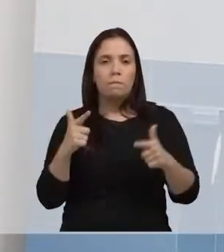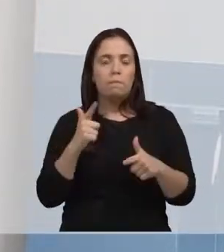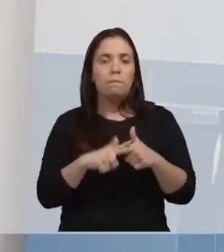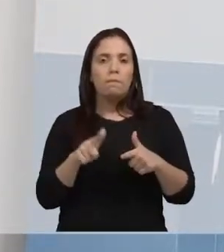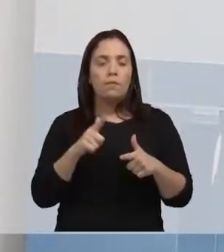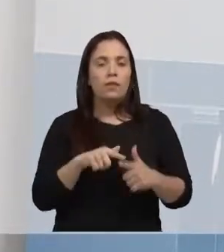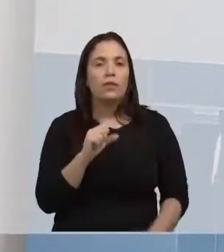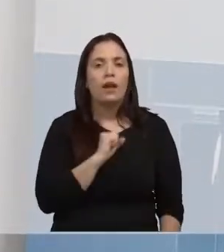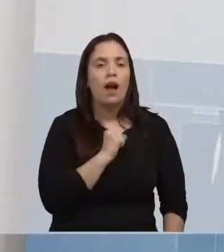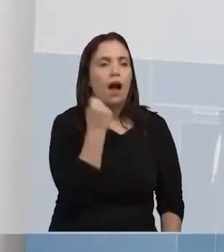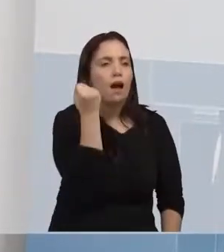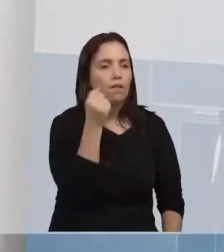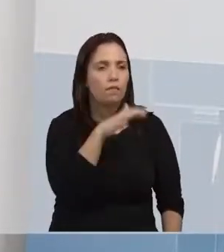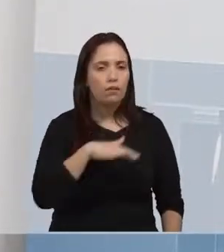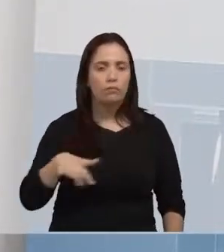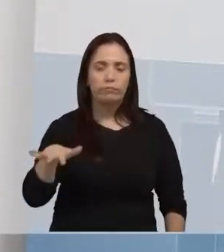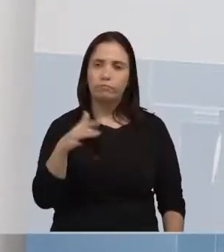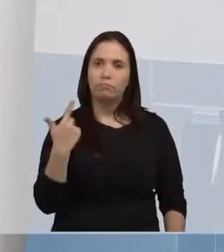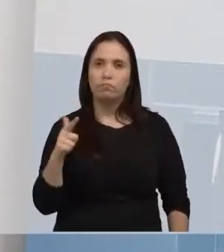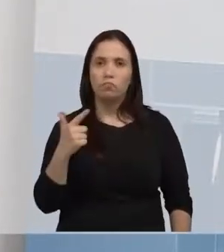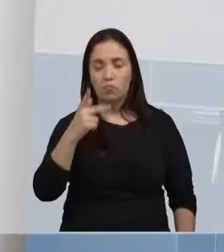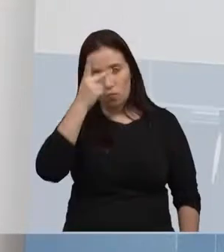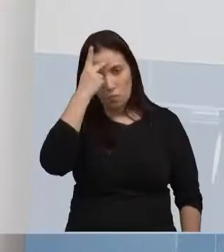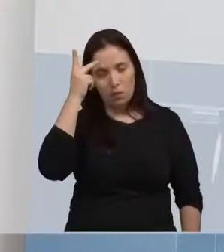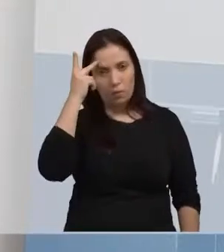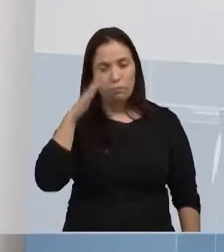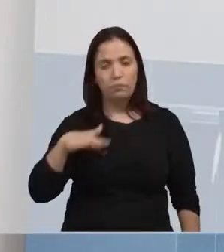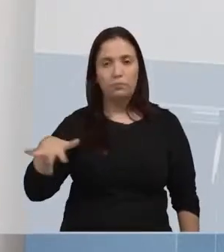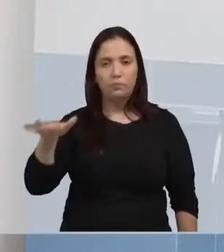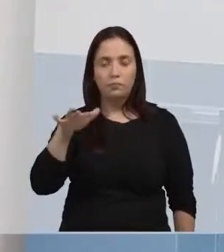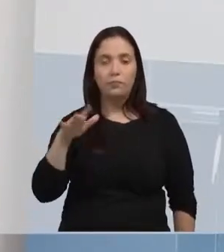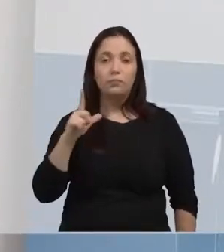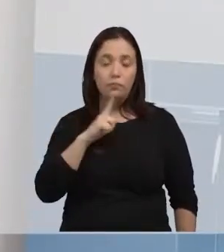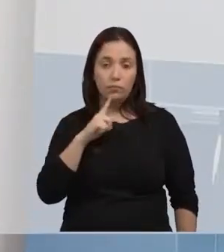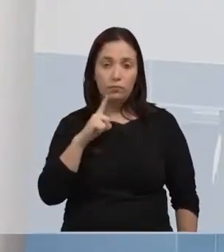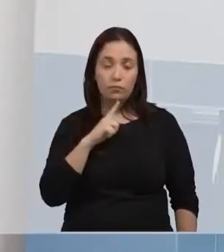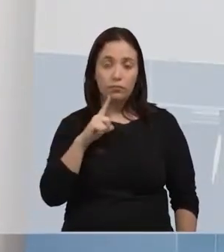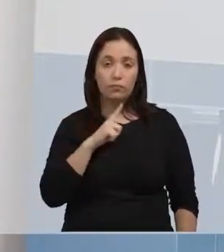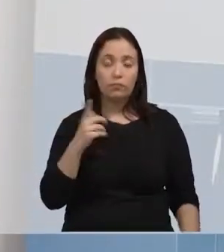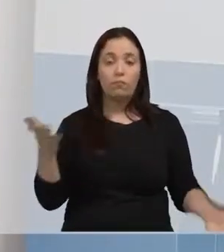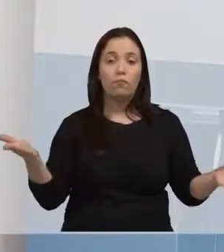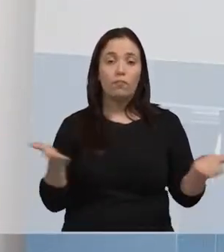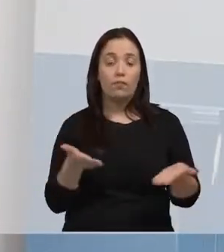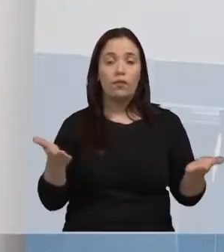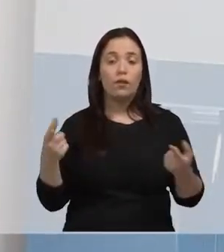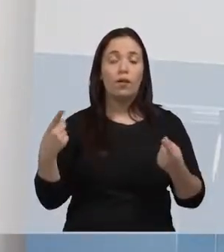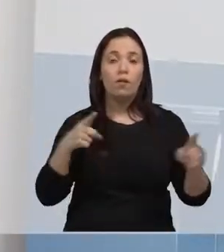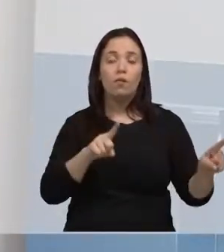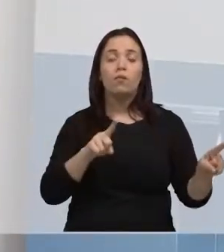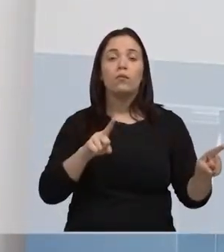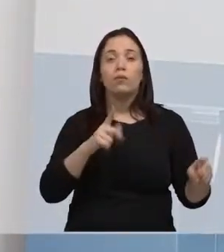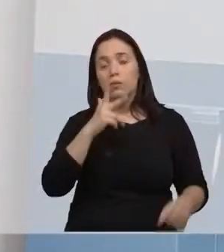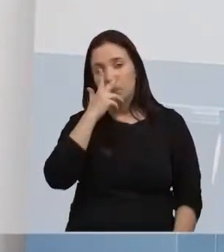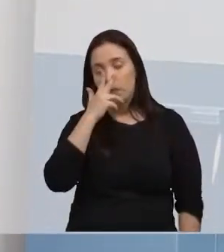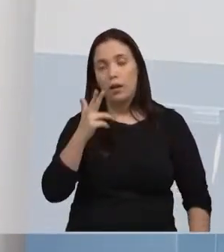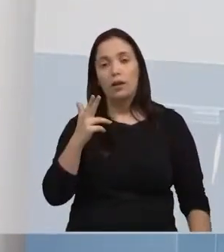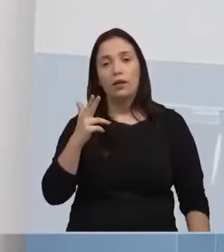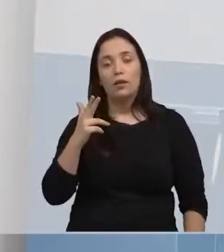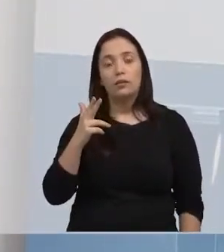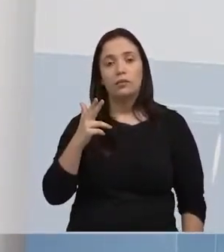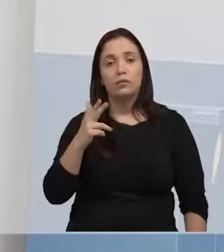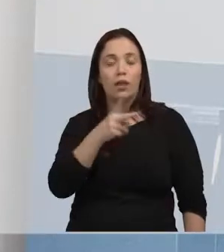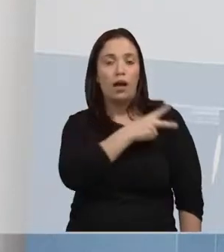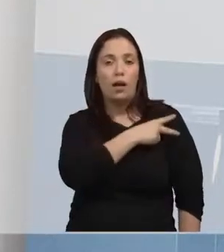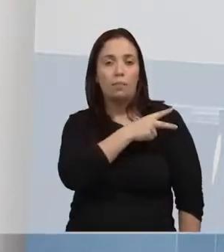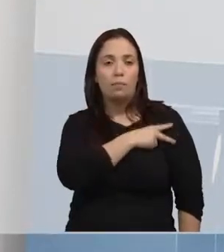uma crise, uma revolta de ninguém. As pessoas que são contra hoje são pessoas que ensaiaram ir para lá, como o